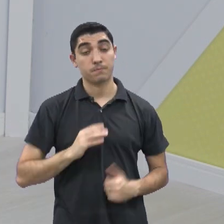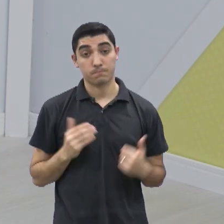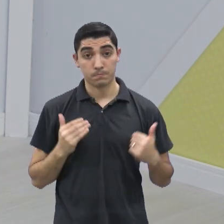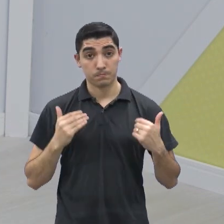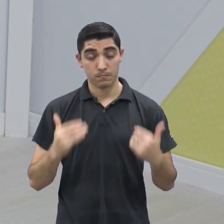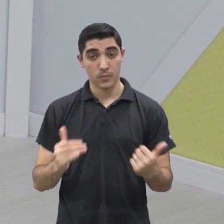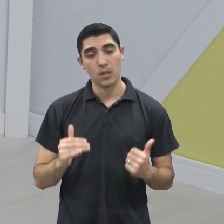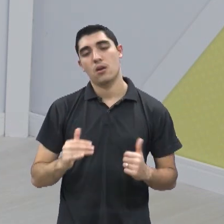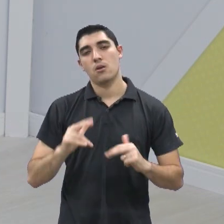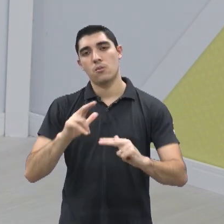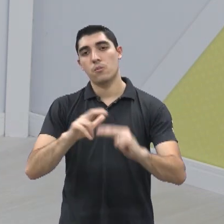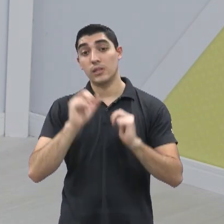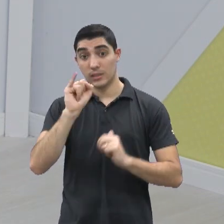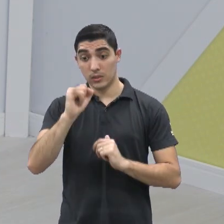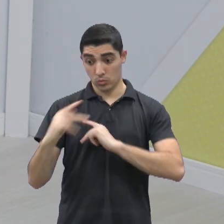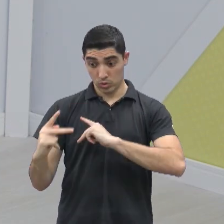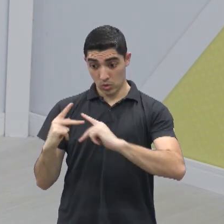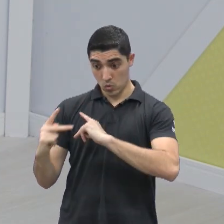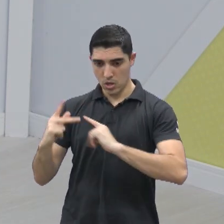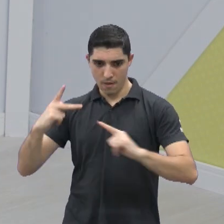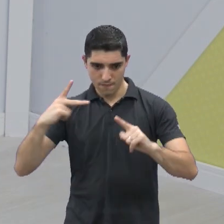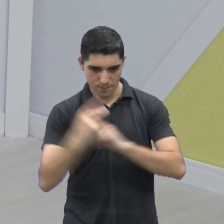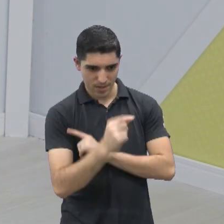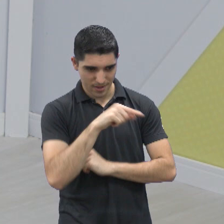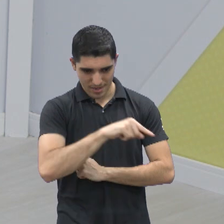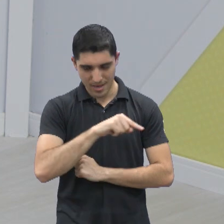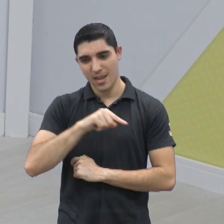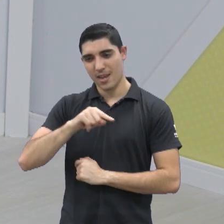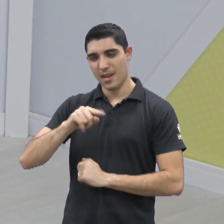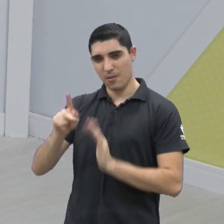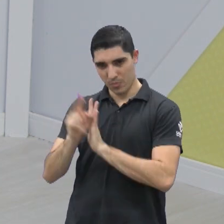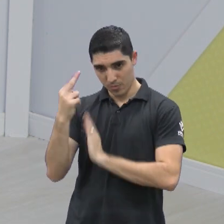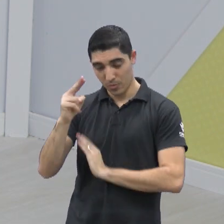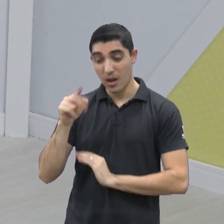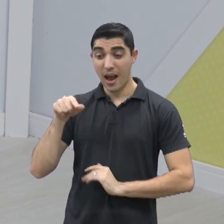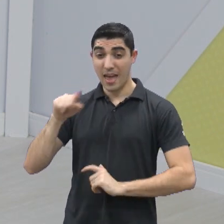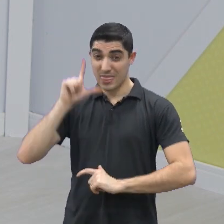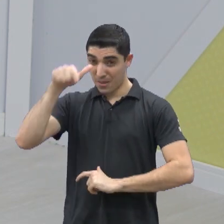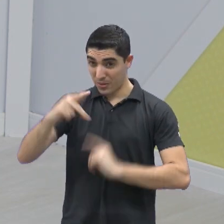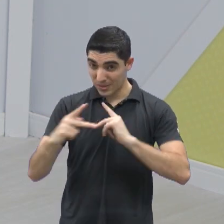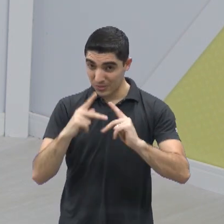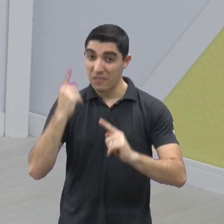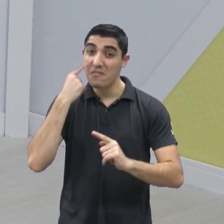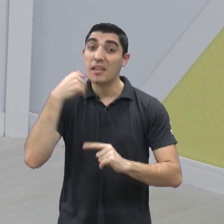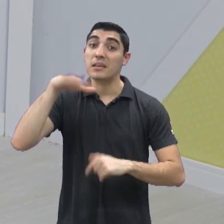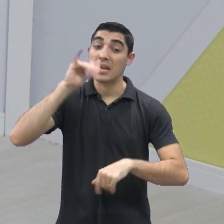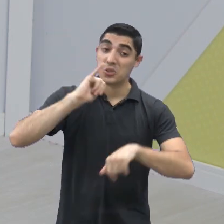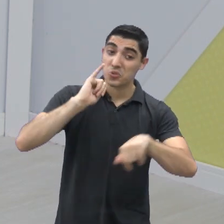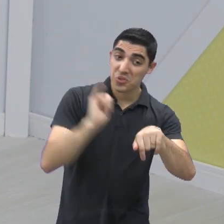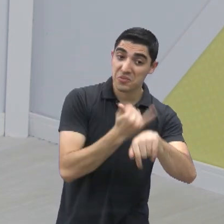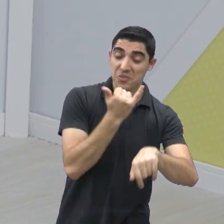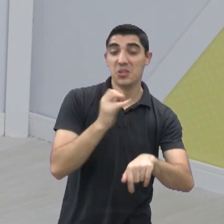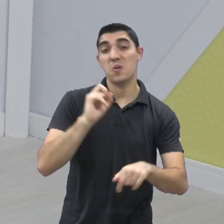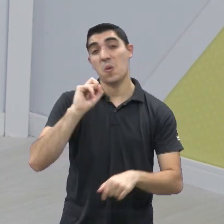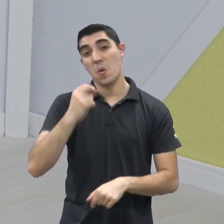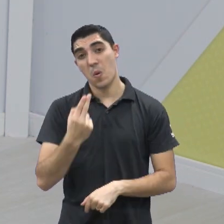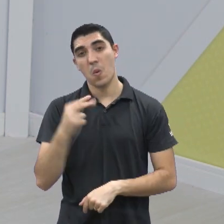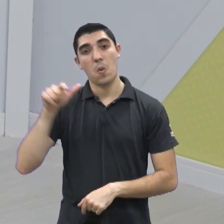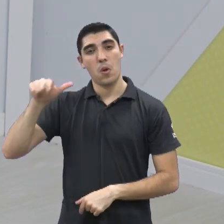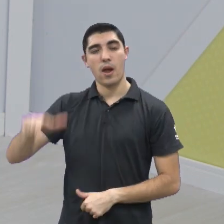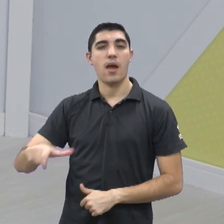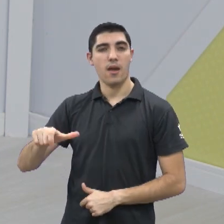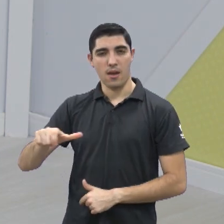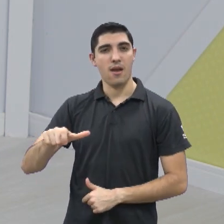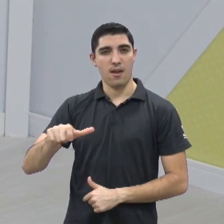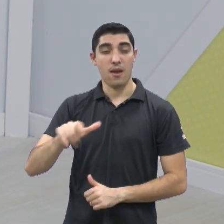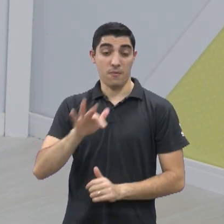pelo Umuarama, ele vai enfrentar o vencedor de Joinville e Marreco. Uma pauleira para o São José. Aqui deve dar Joinville contra o Marreco, né? Porque é o